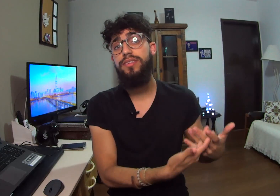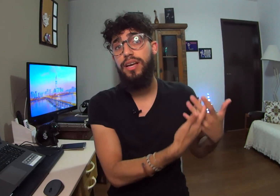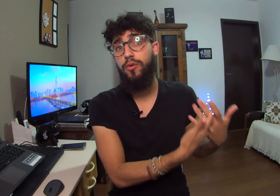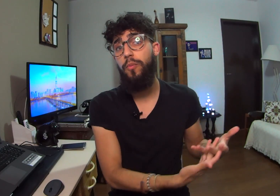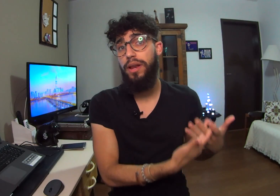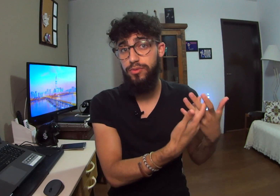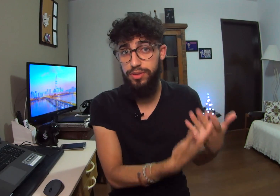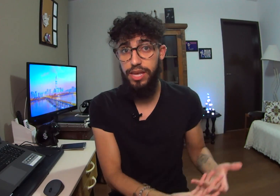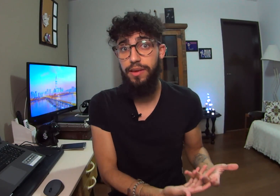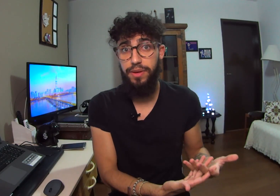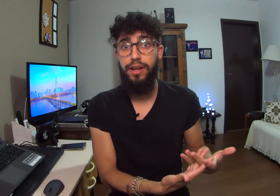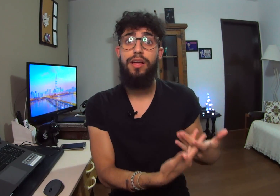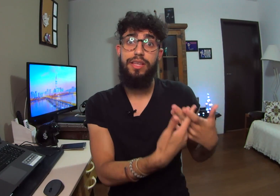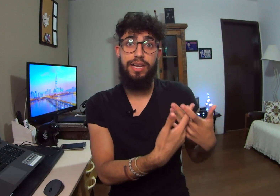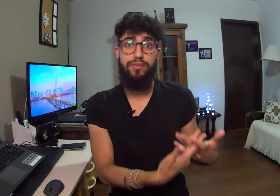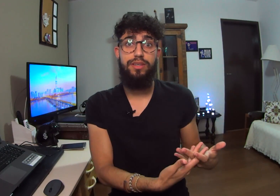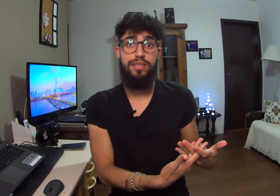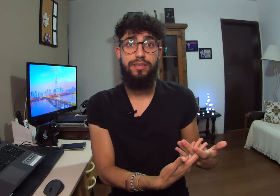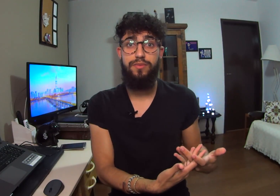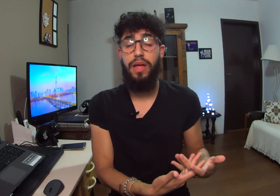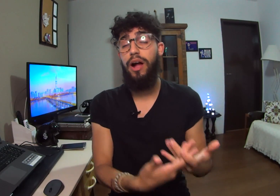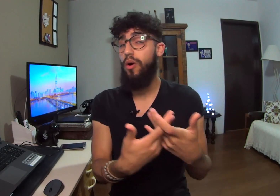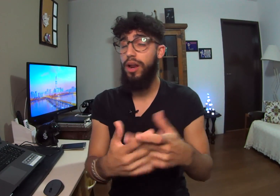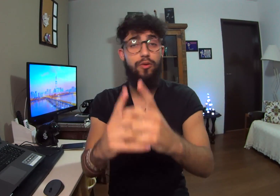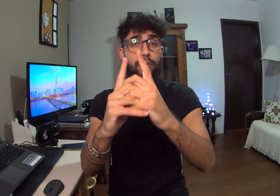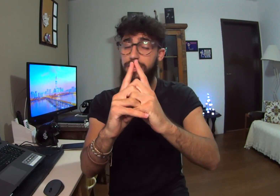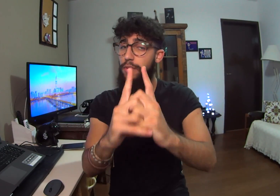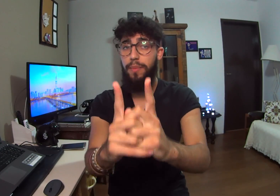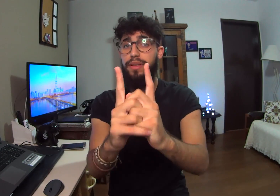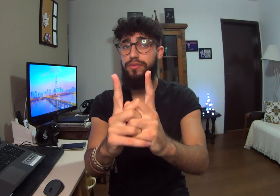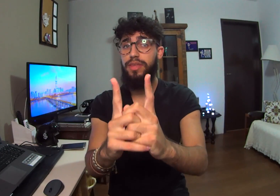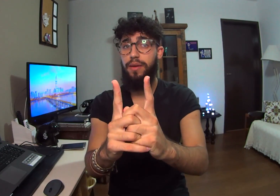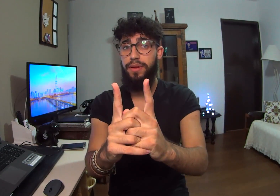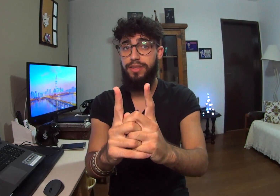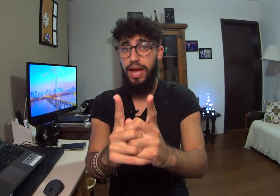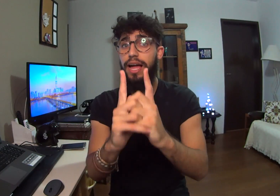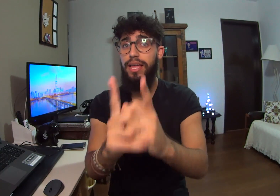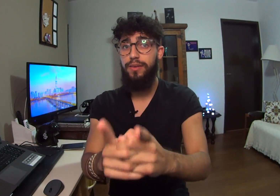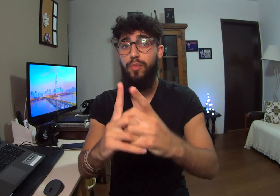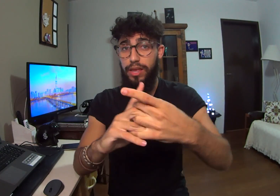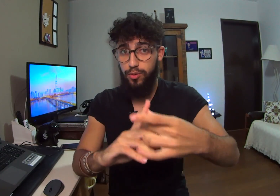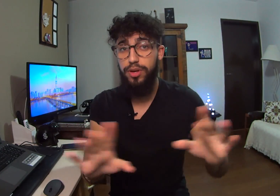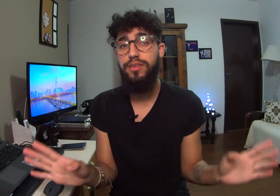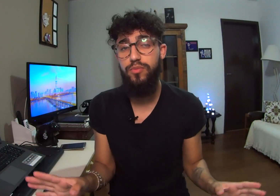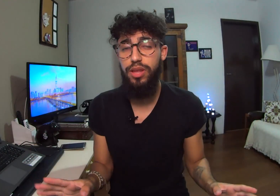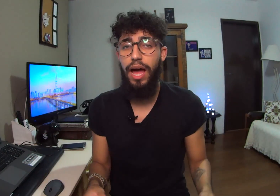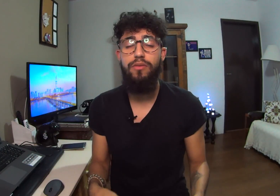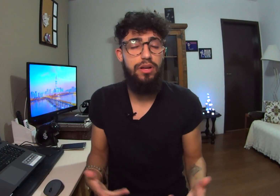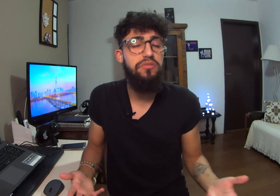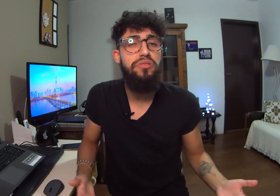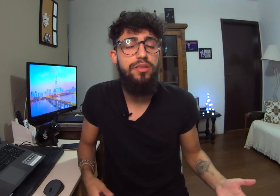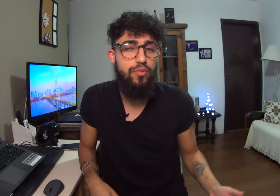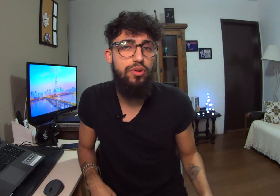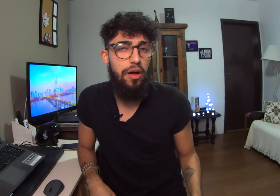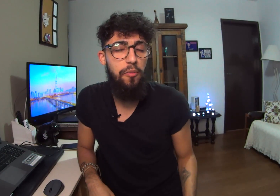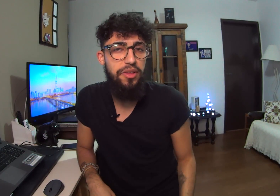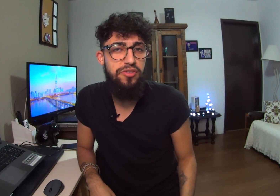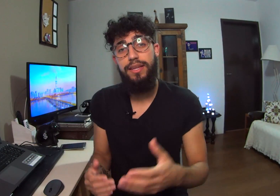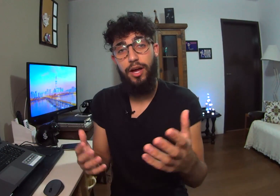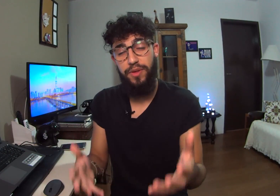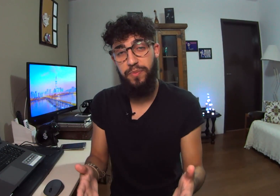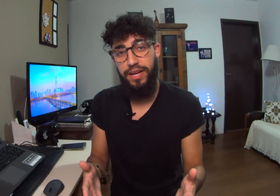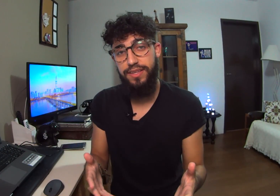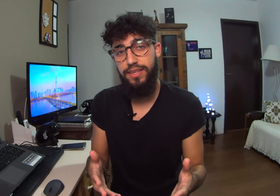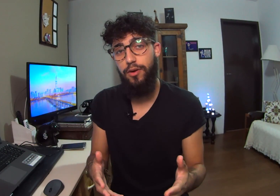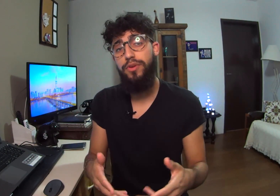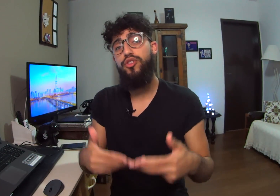Bolsonaro. Antes, a culpa era do Temer, da gasolina ter subido. Agora, a culpa não é mais do Temer, tá? As coisas mudaram, as coisas mudam realmente.